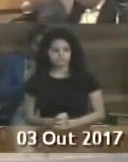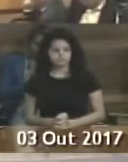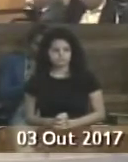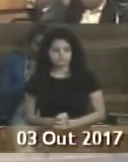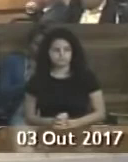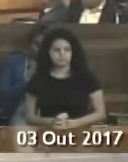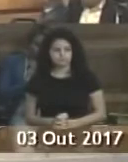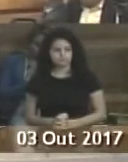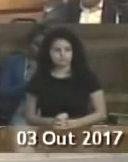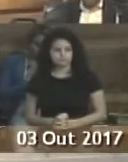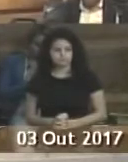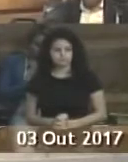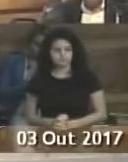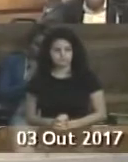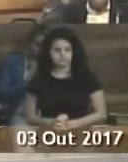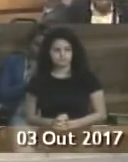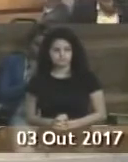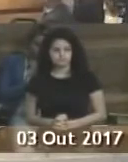Ok.